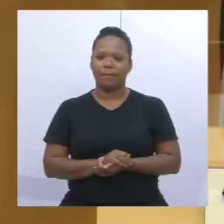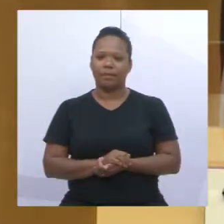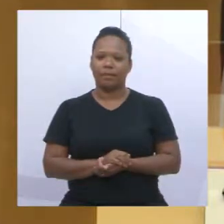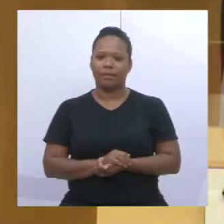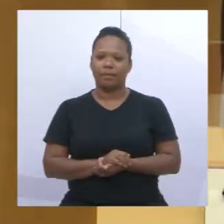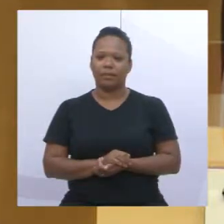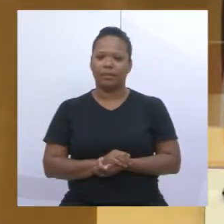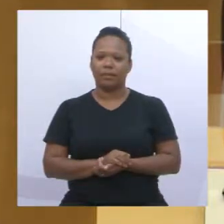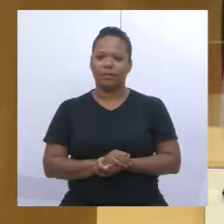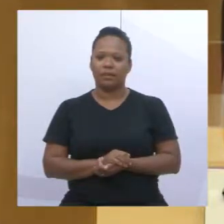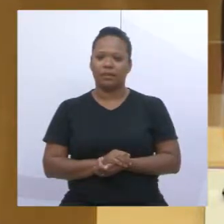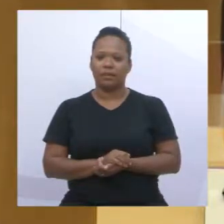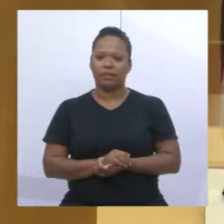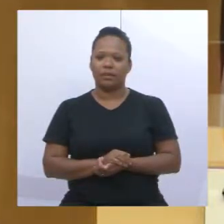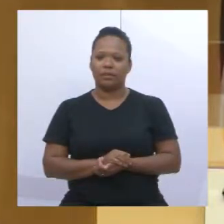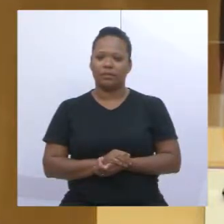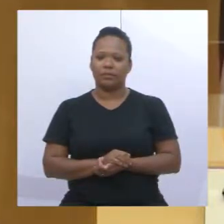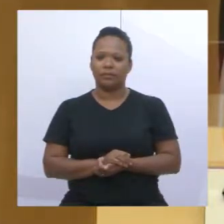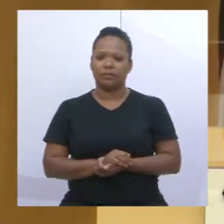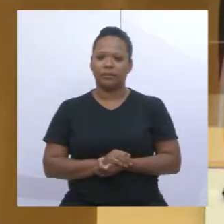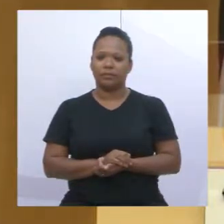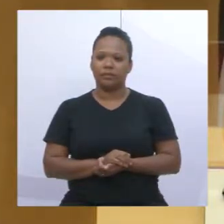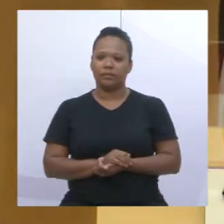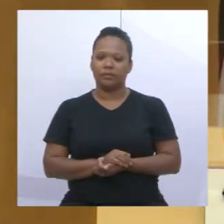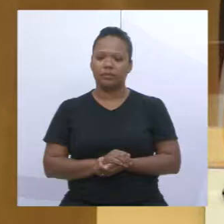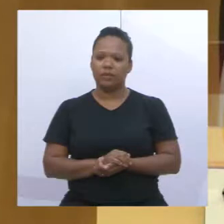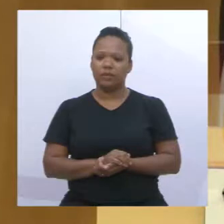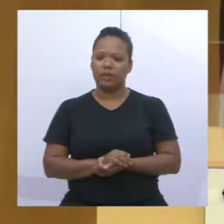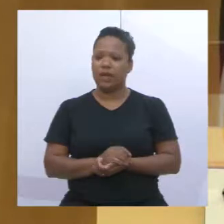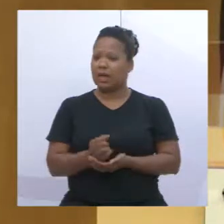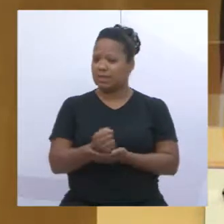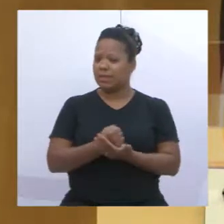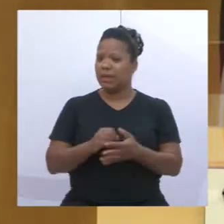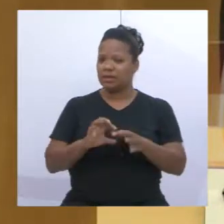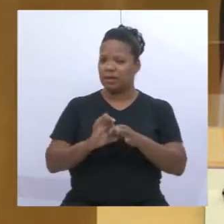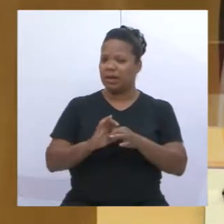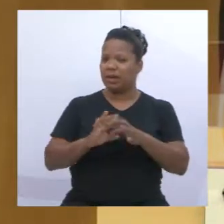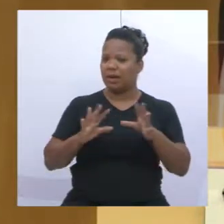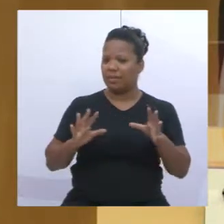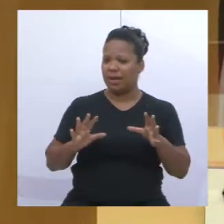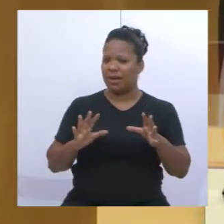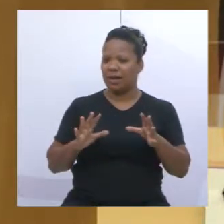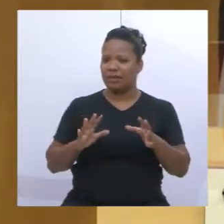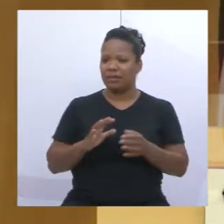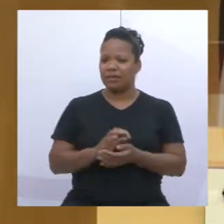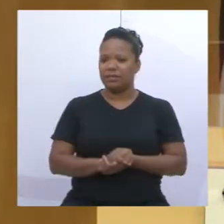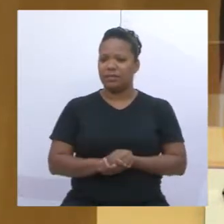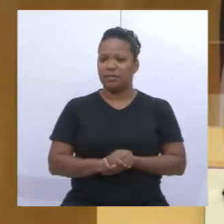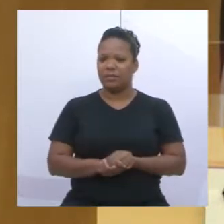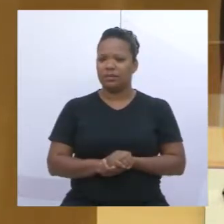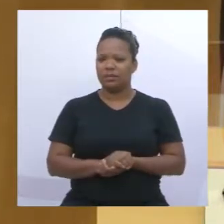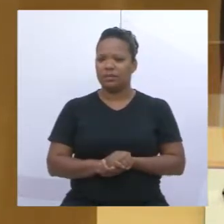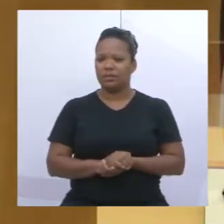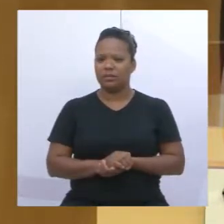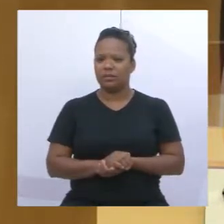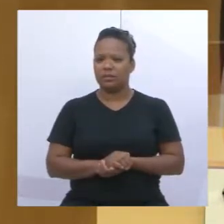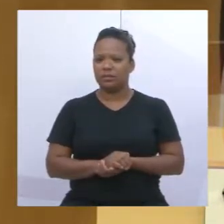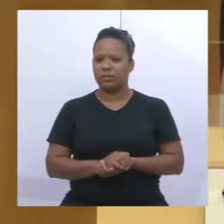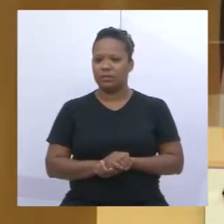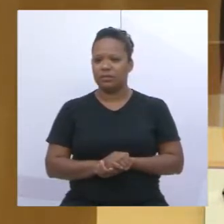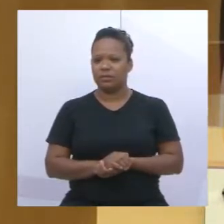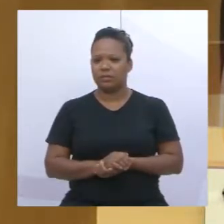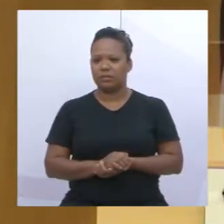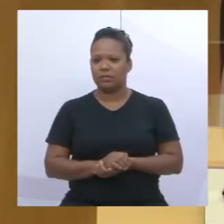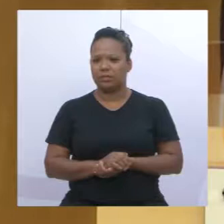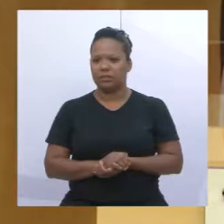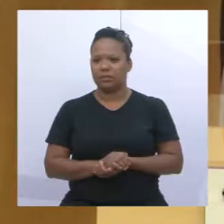impor essas medicações, liberar essas medicações, praticamente esses custos teriam que ser absorvidos e arcados